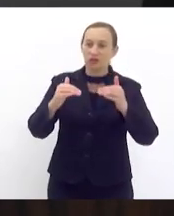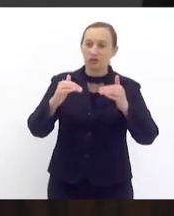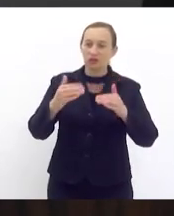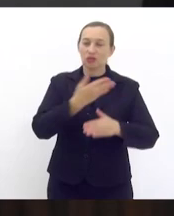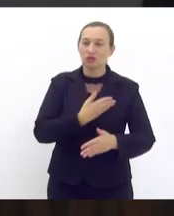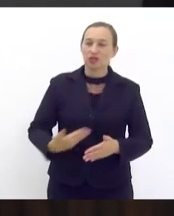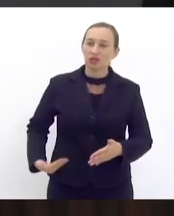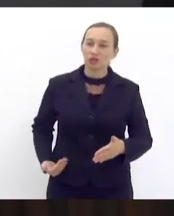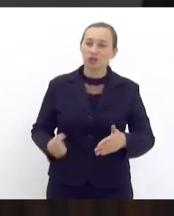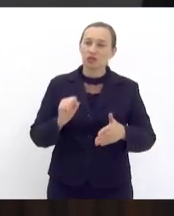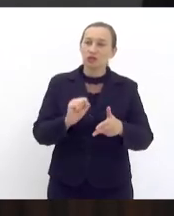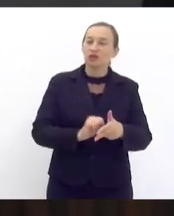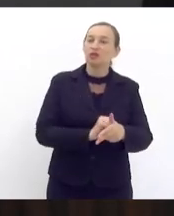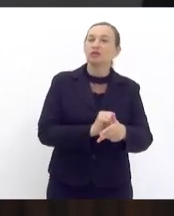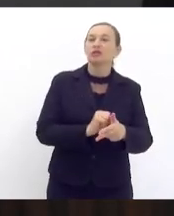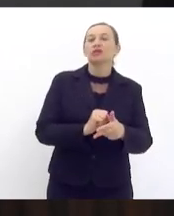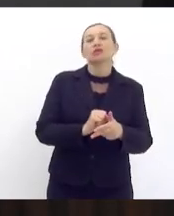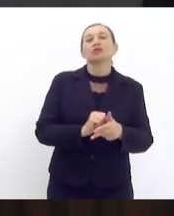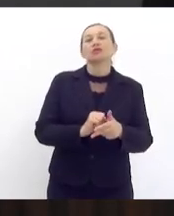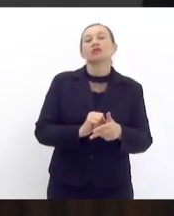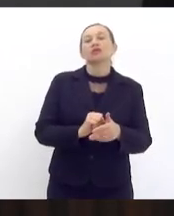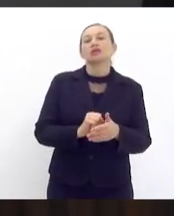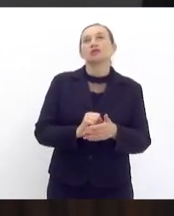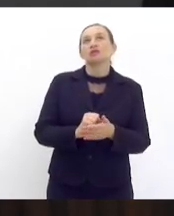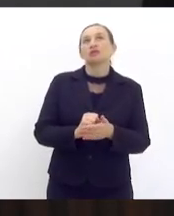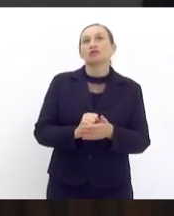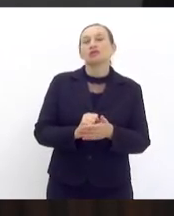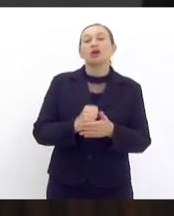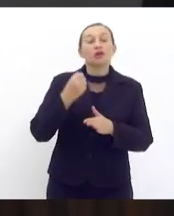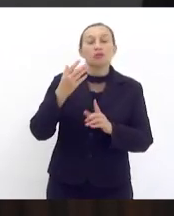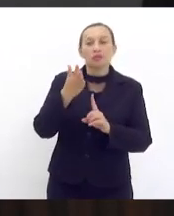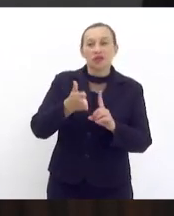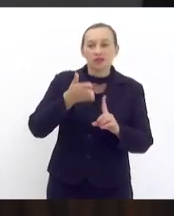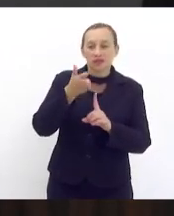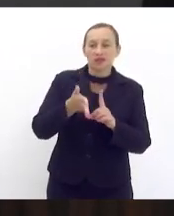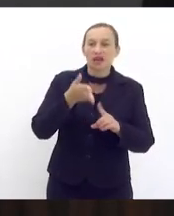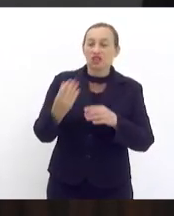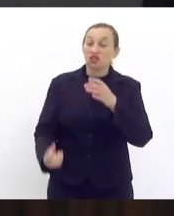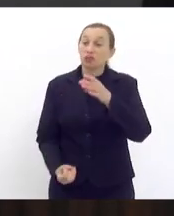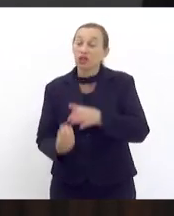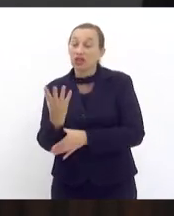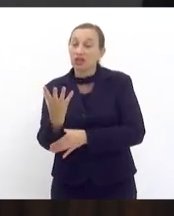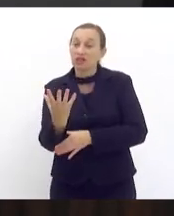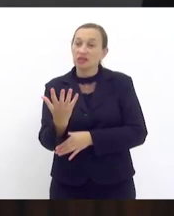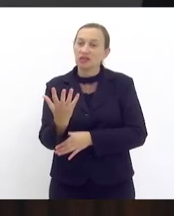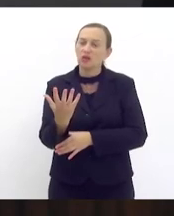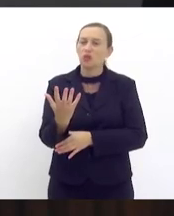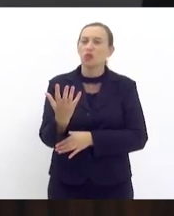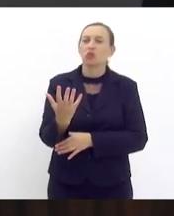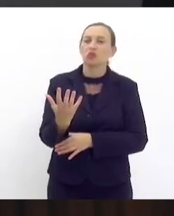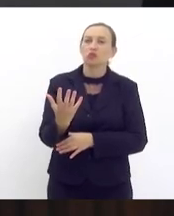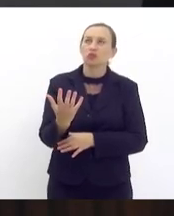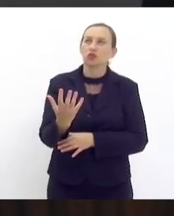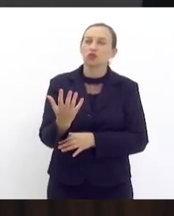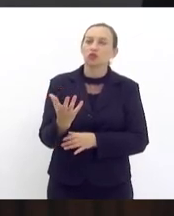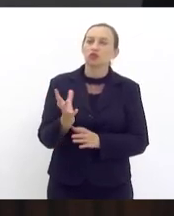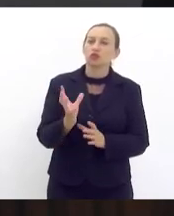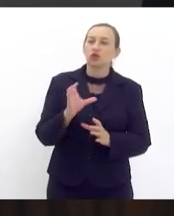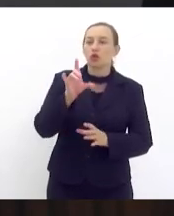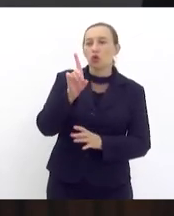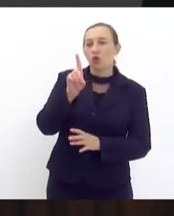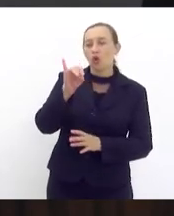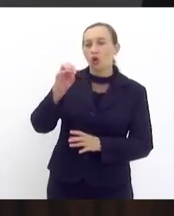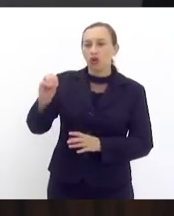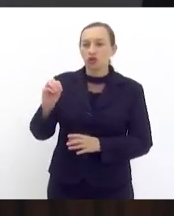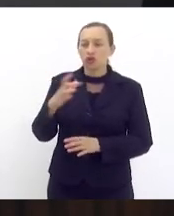Cláudio Castro o envio de mensagem de expondo sobre a criação do código de